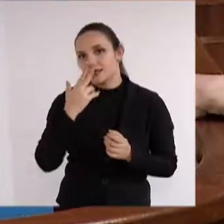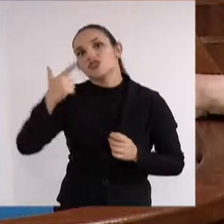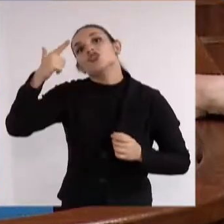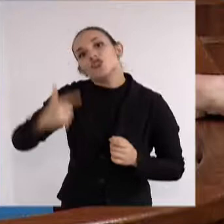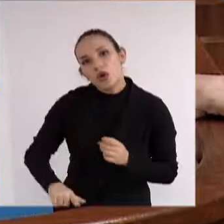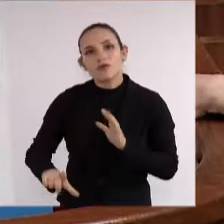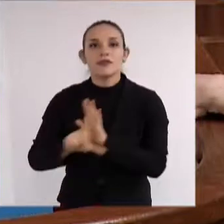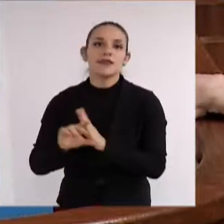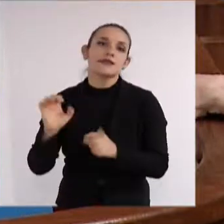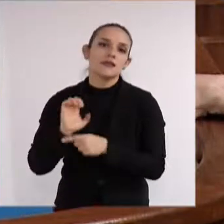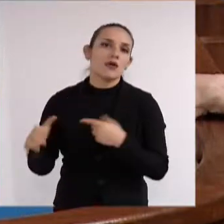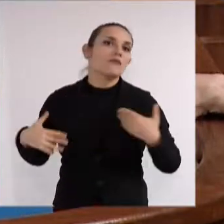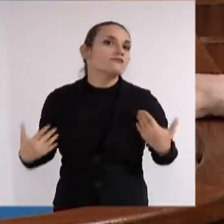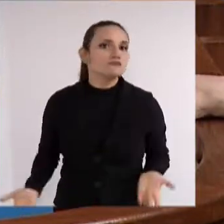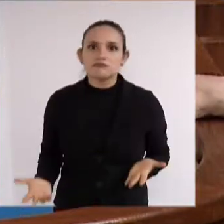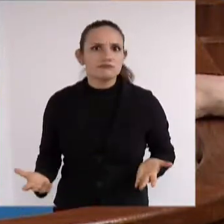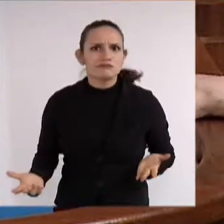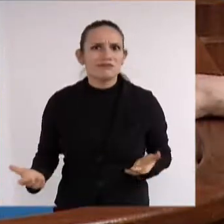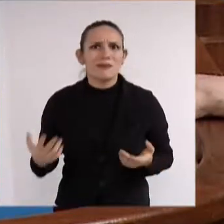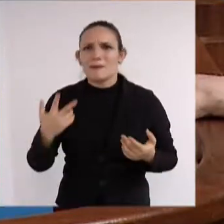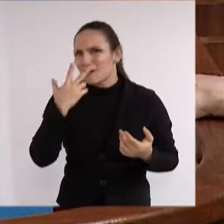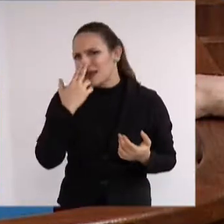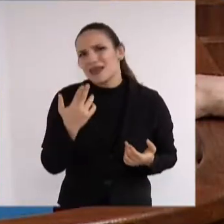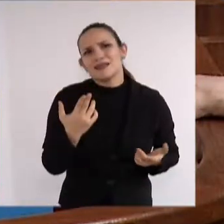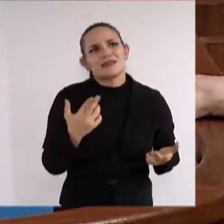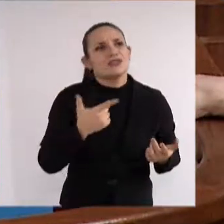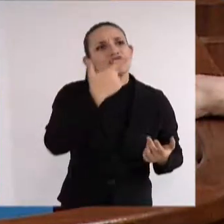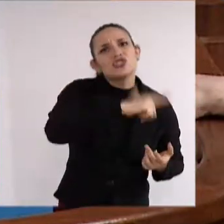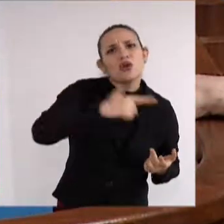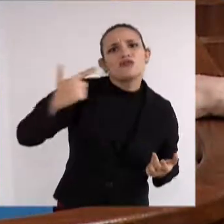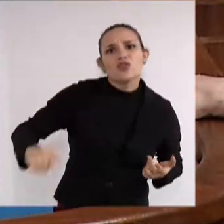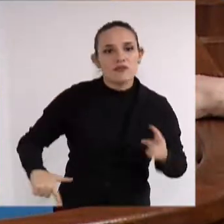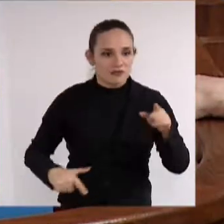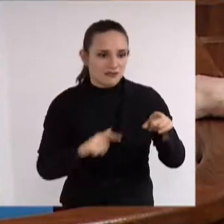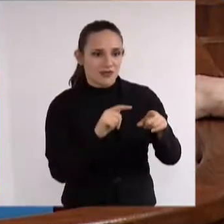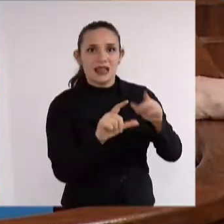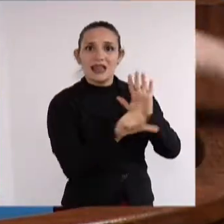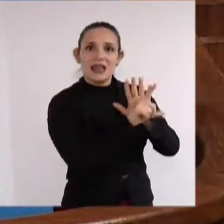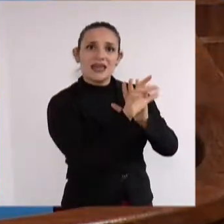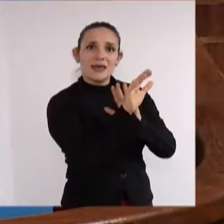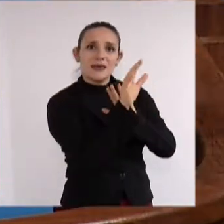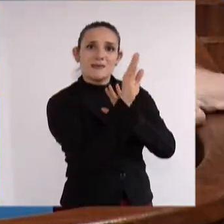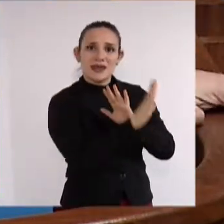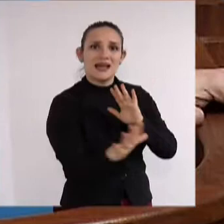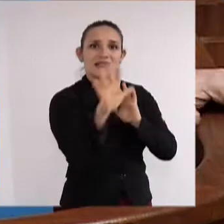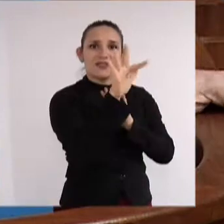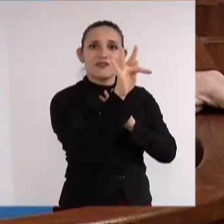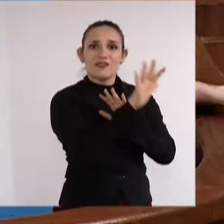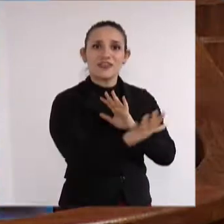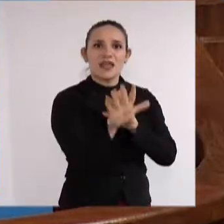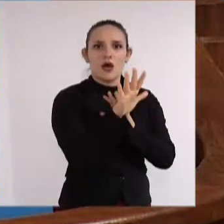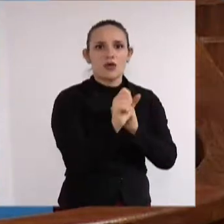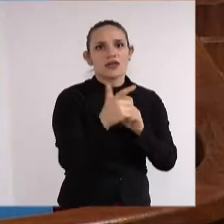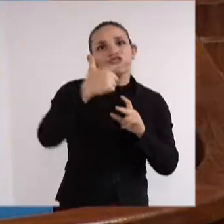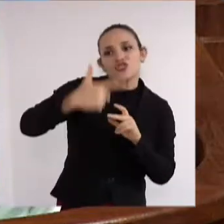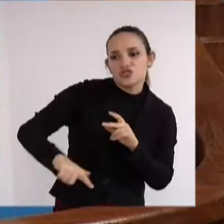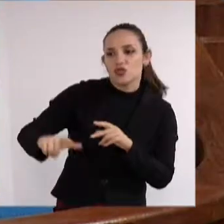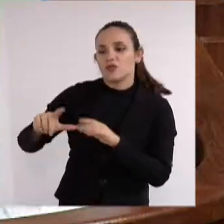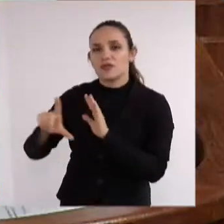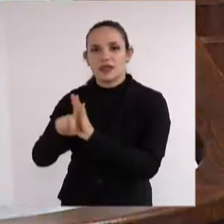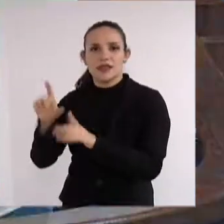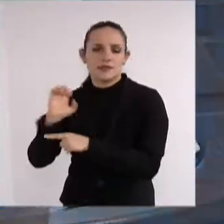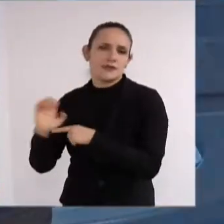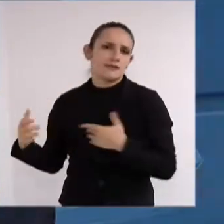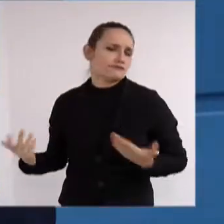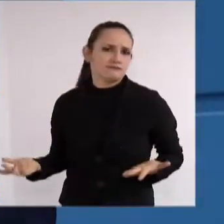porque não precisa de uma lei estadual repetir aquilo que já se consta numa legislação federal. Concedo uma parte à Vossa Excelência.